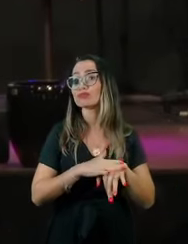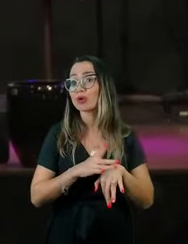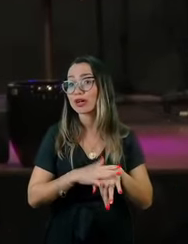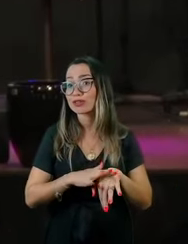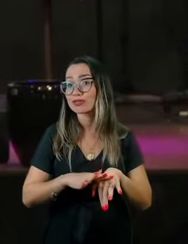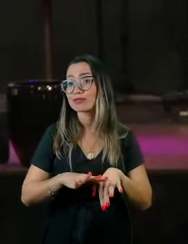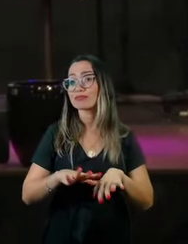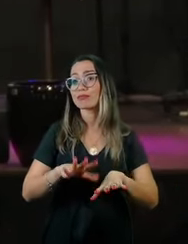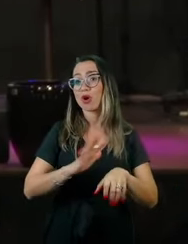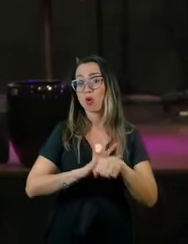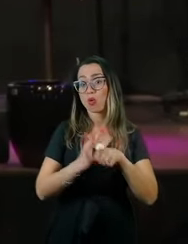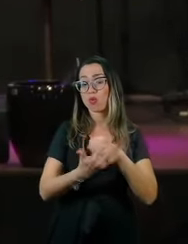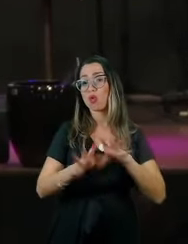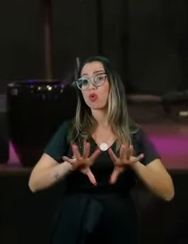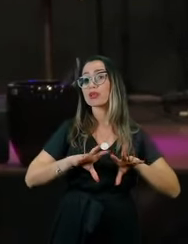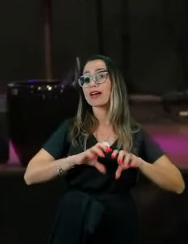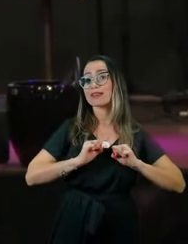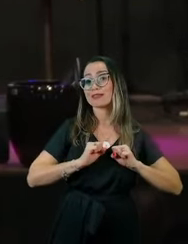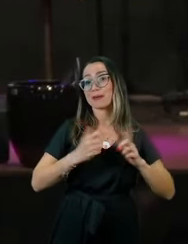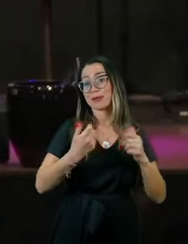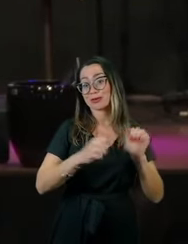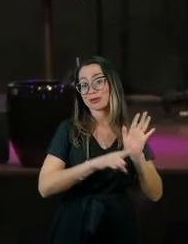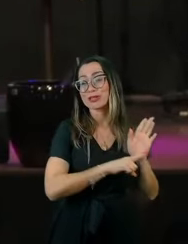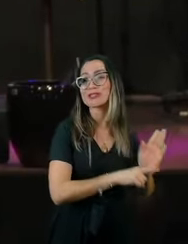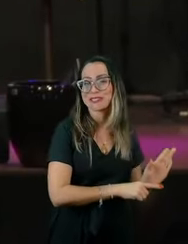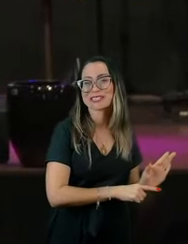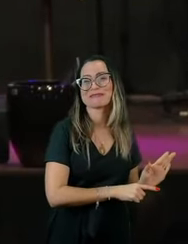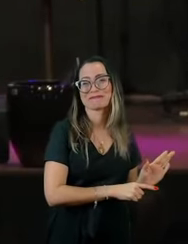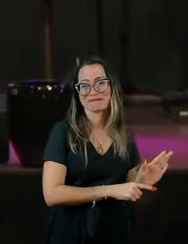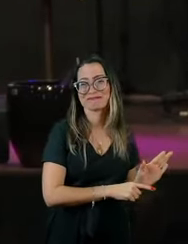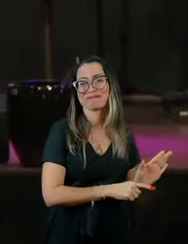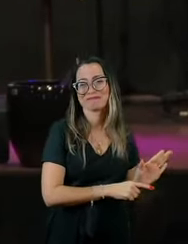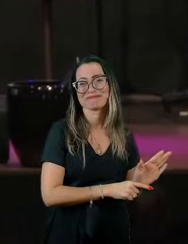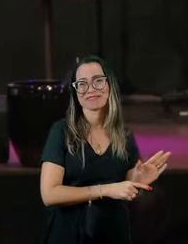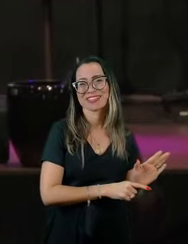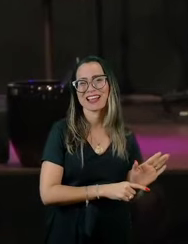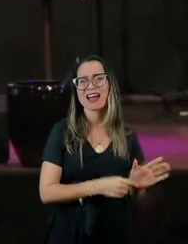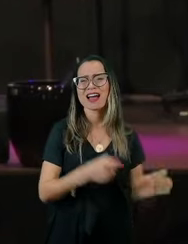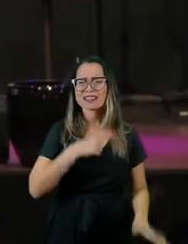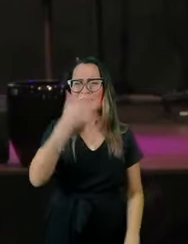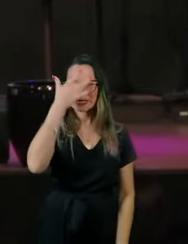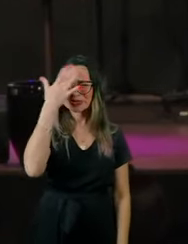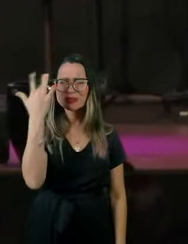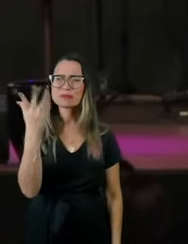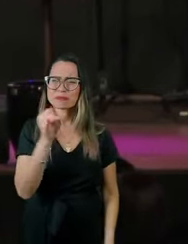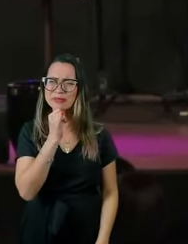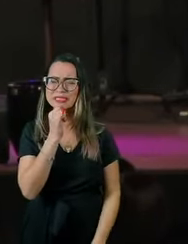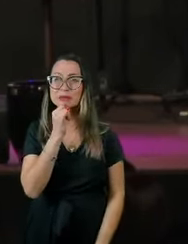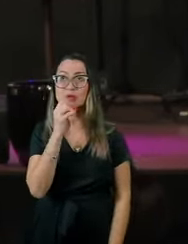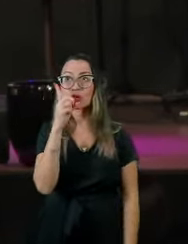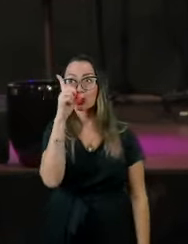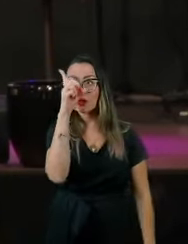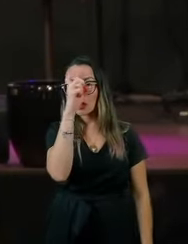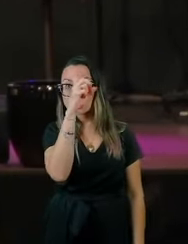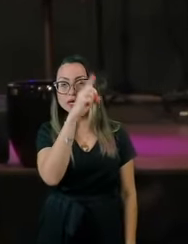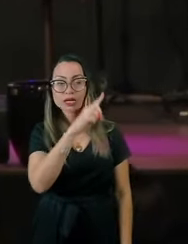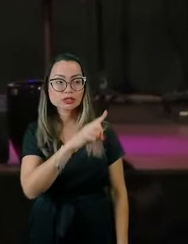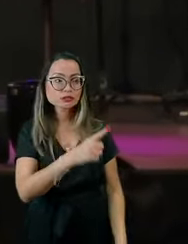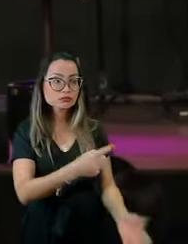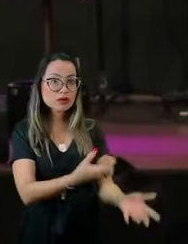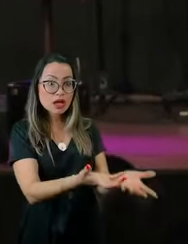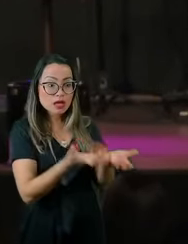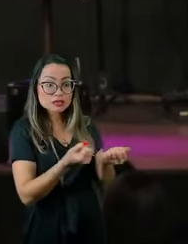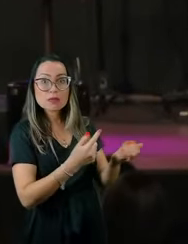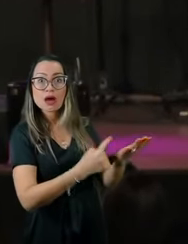Tem pessoas aqui que ajudam todo mundo, mas para você é uma dificuldade receber. Você tem dificuldade de ser ajudado. E deixa eu te